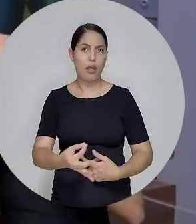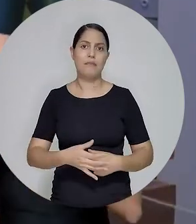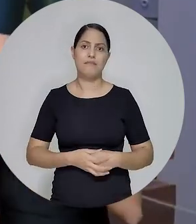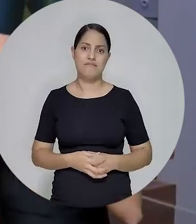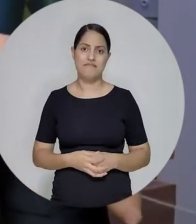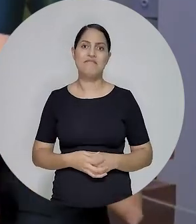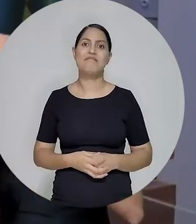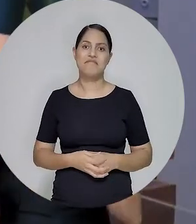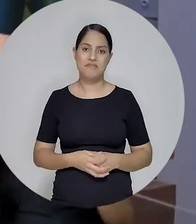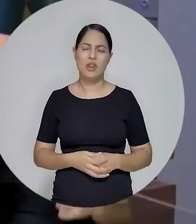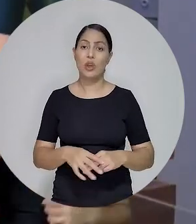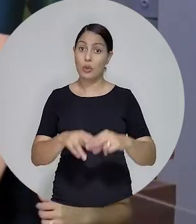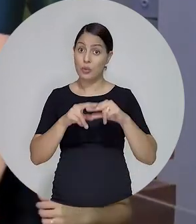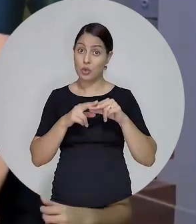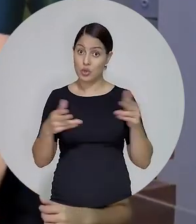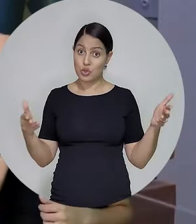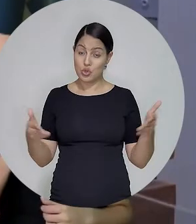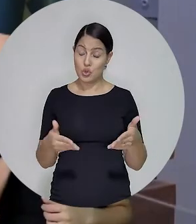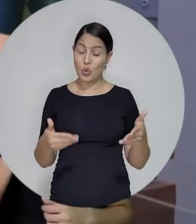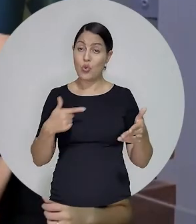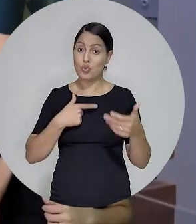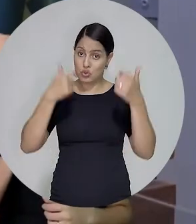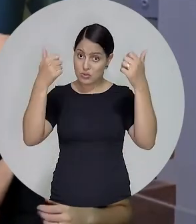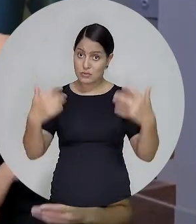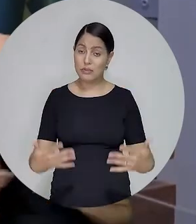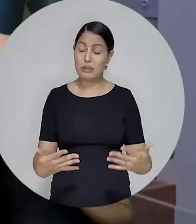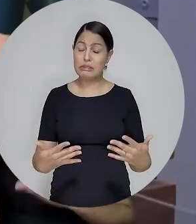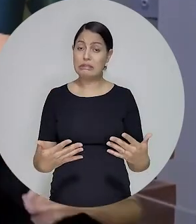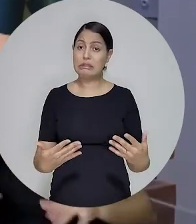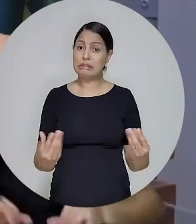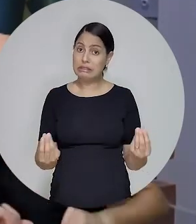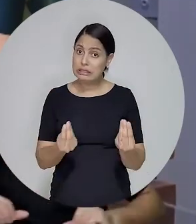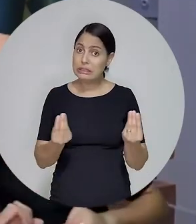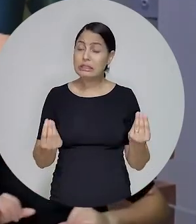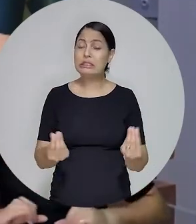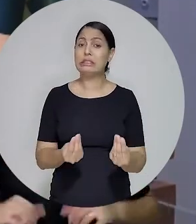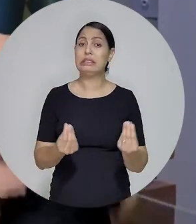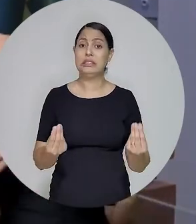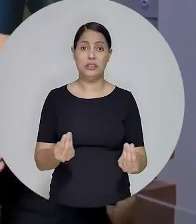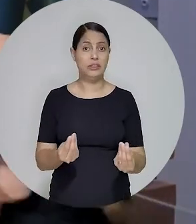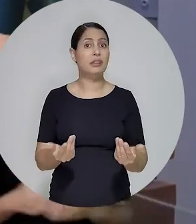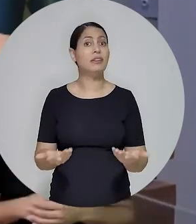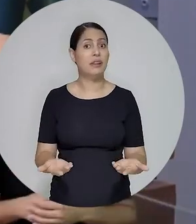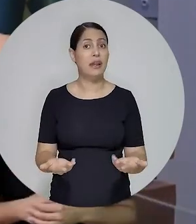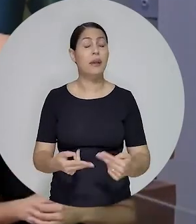alcançadas. Por isso que eu disse que hoje eu estava numa situação delicada.